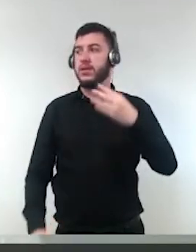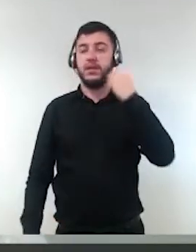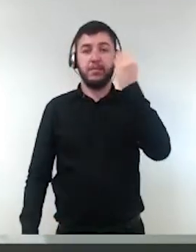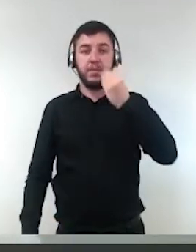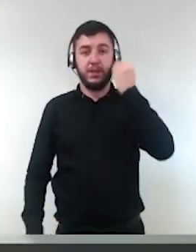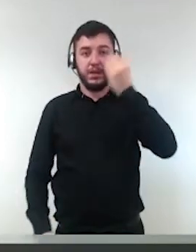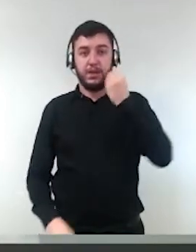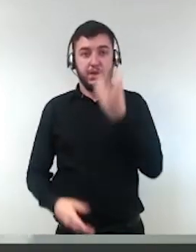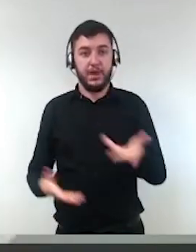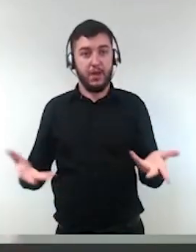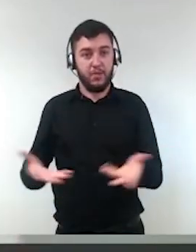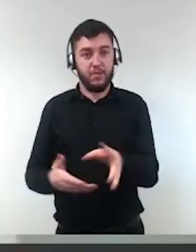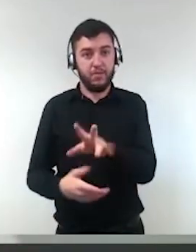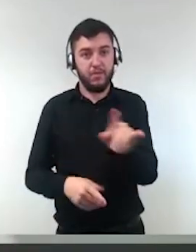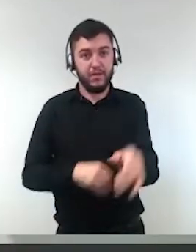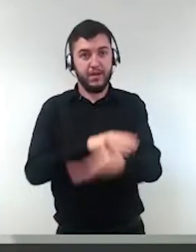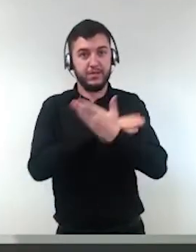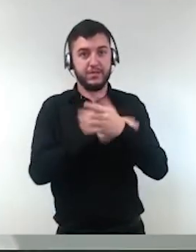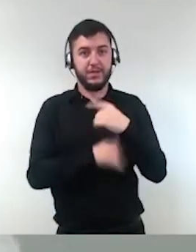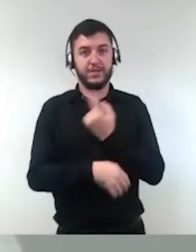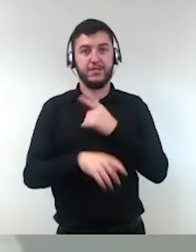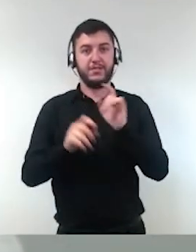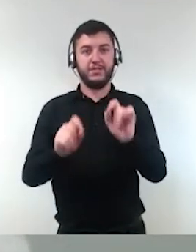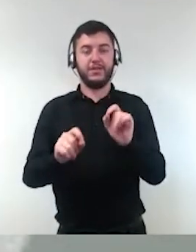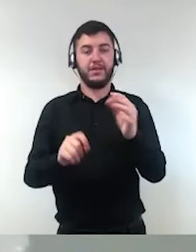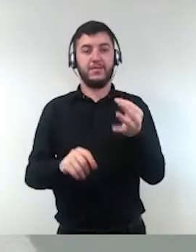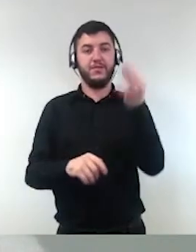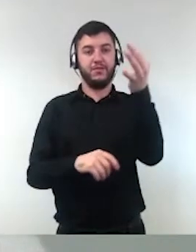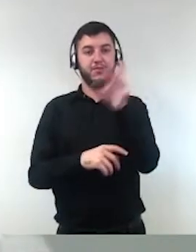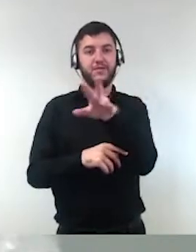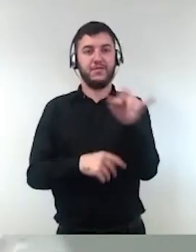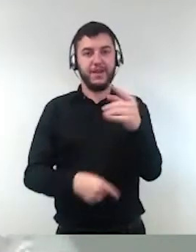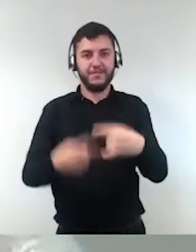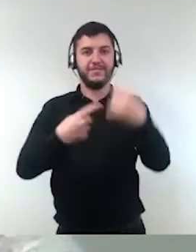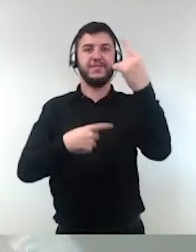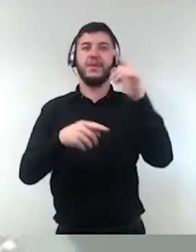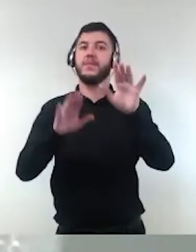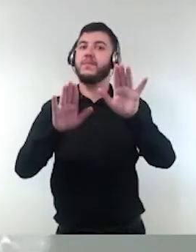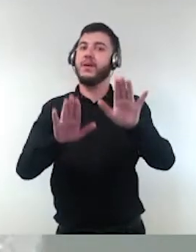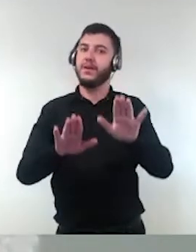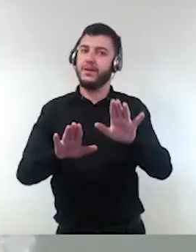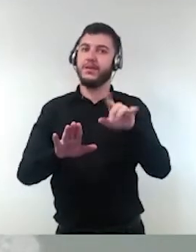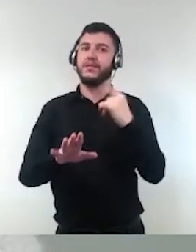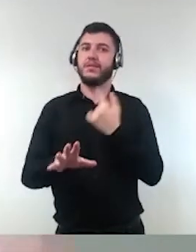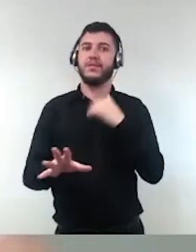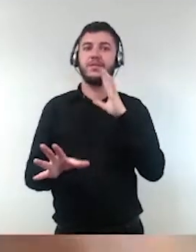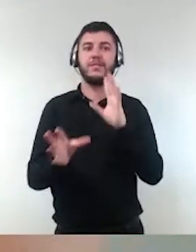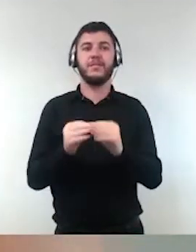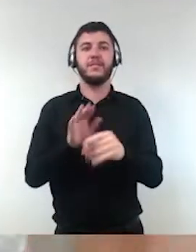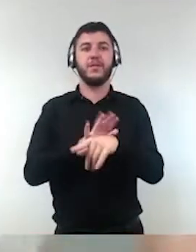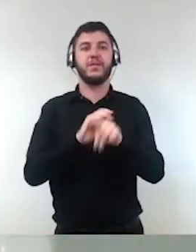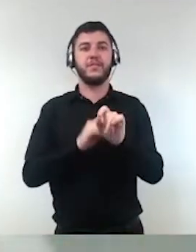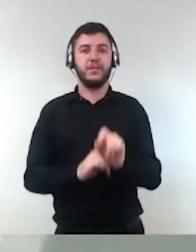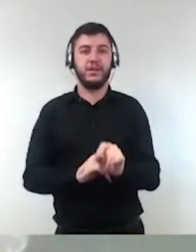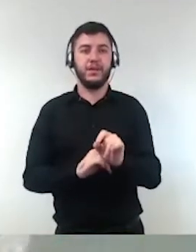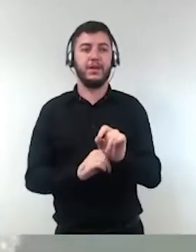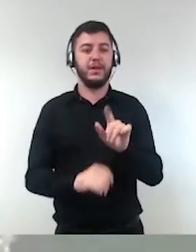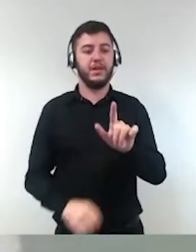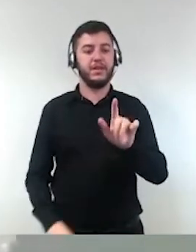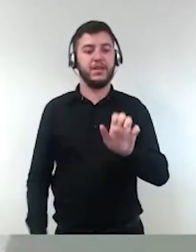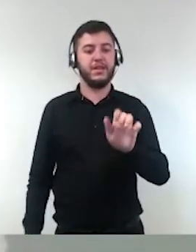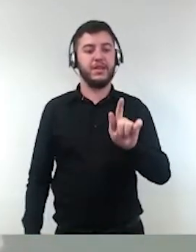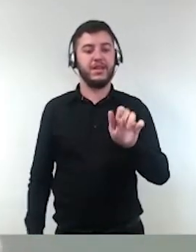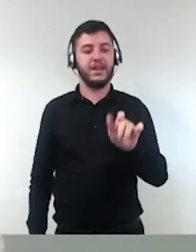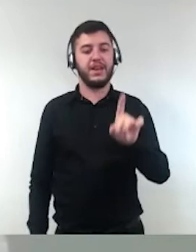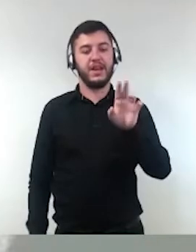agora pode ser um ótimo legado para o futuro. Mas esse legado precisa de um médium de